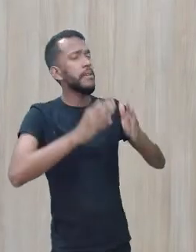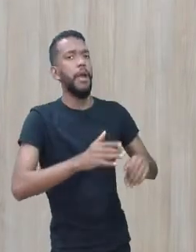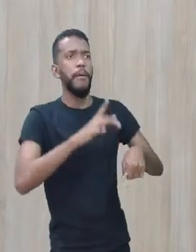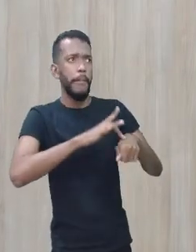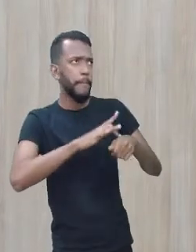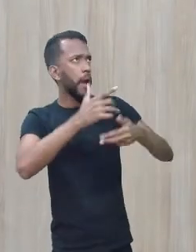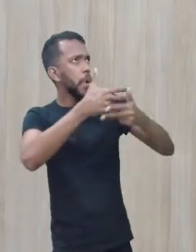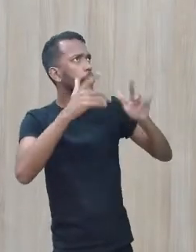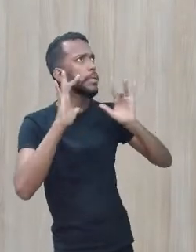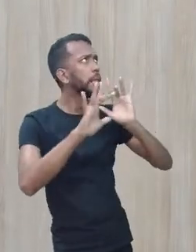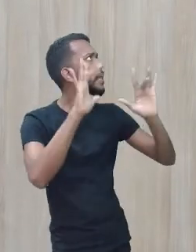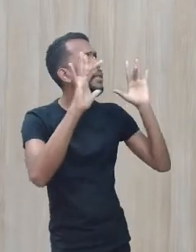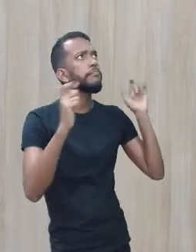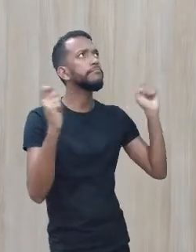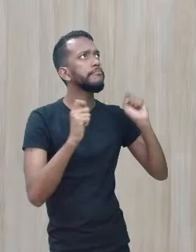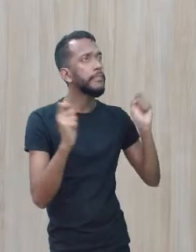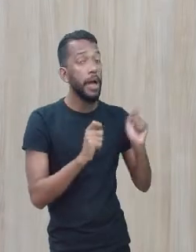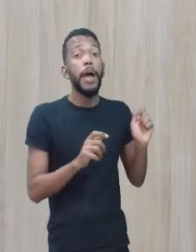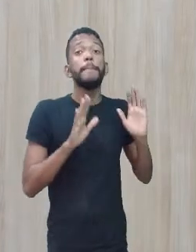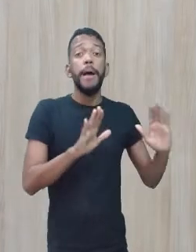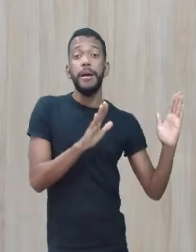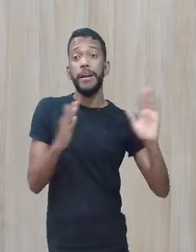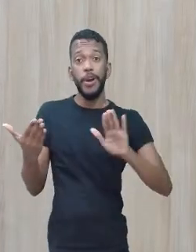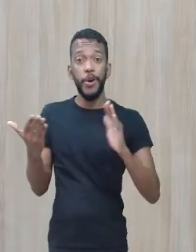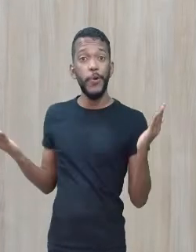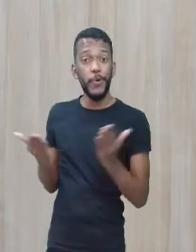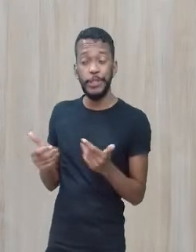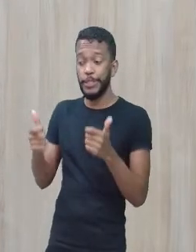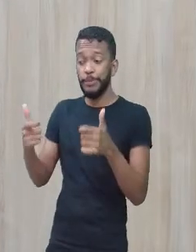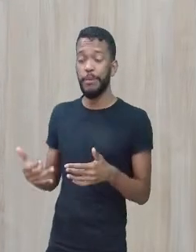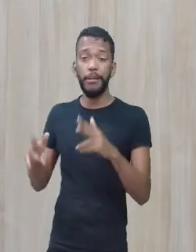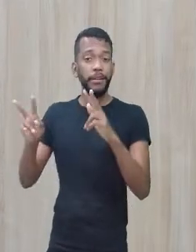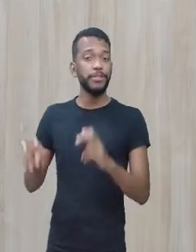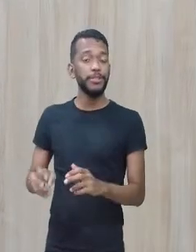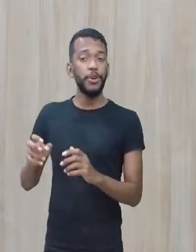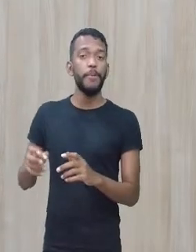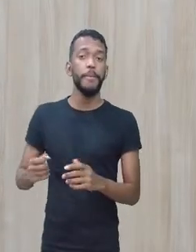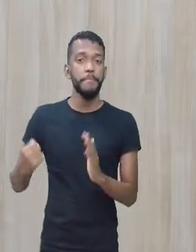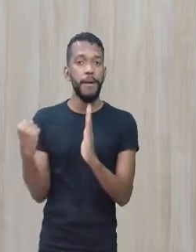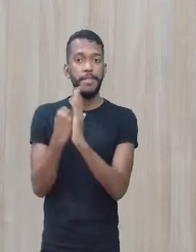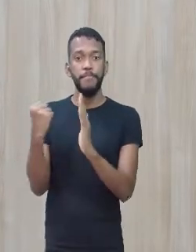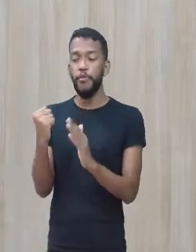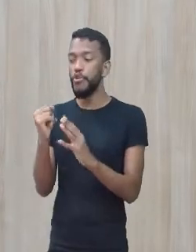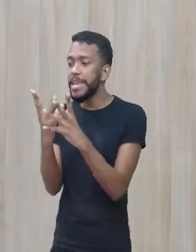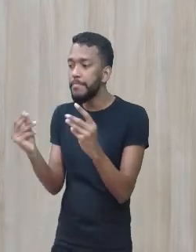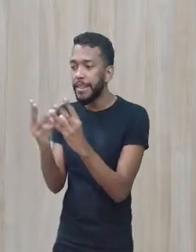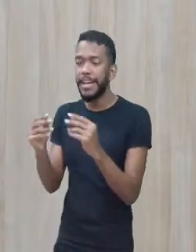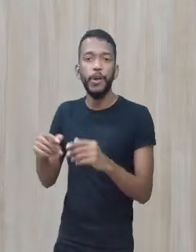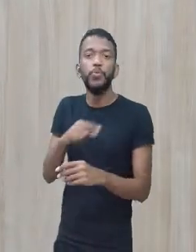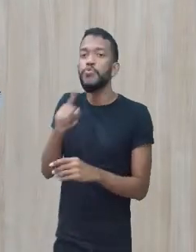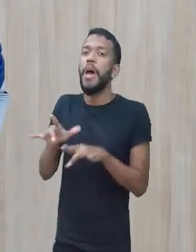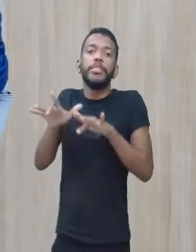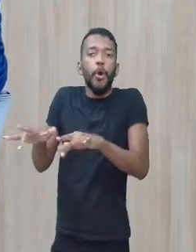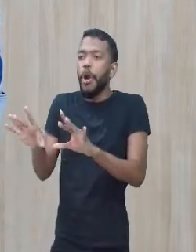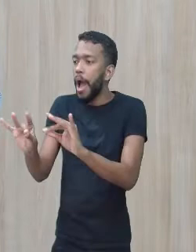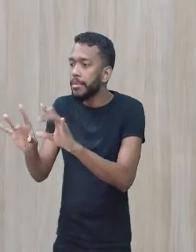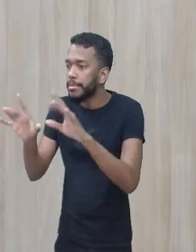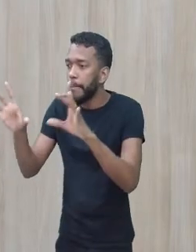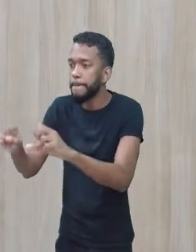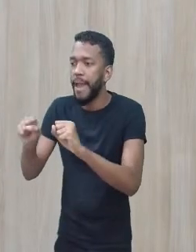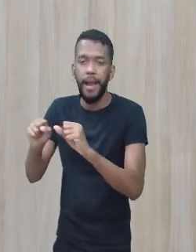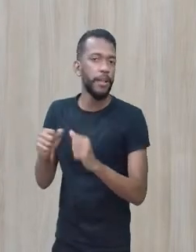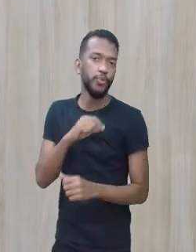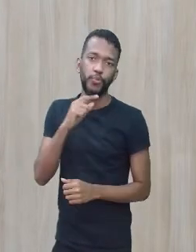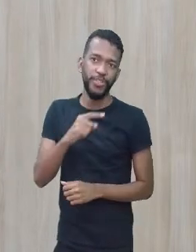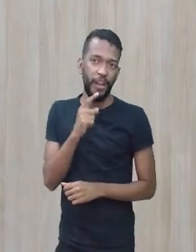aula passada, mas hoje a gente vai se deter mais ao patrimônio imaterial. Então, pelo artigo 215, o Estado